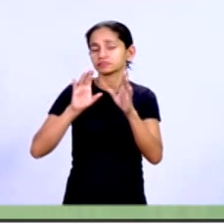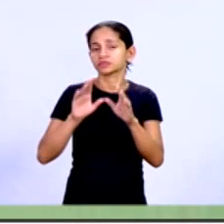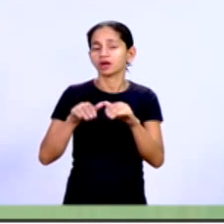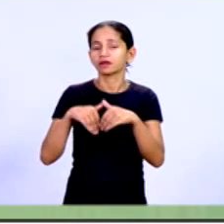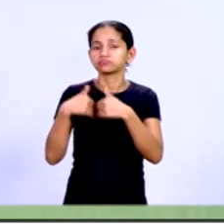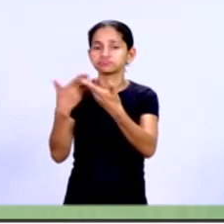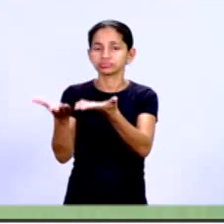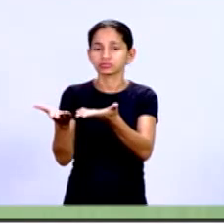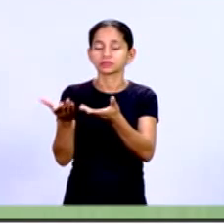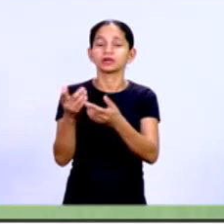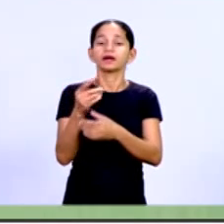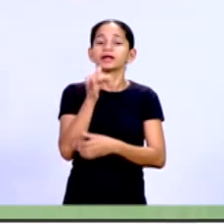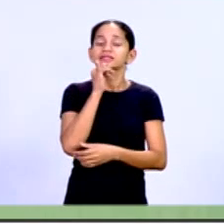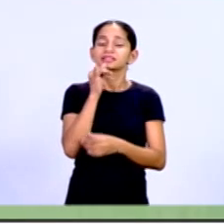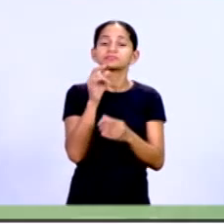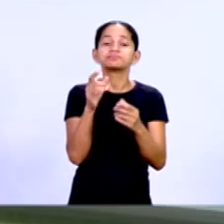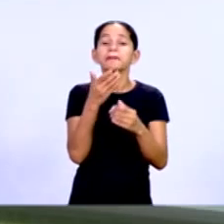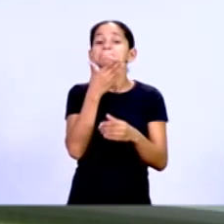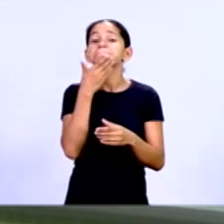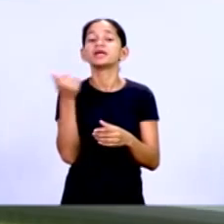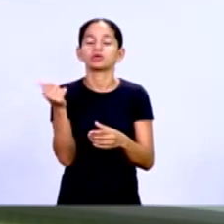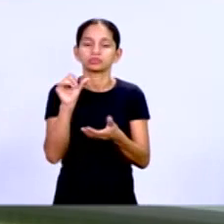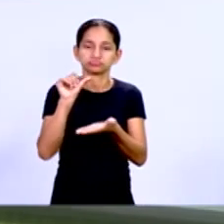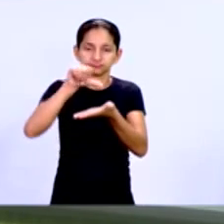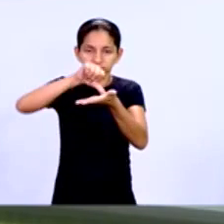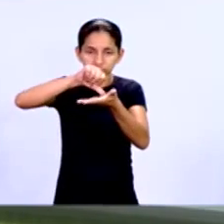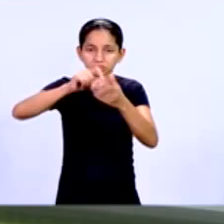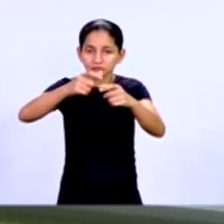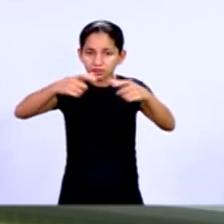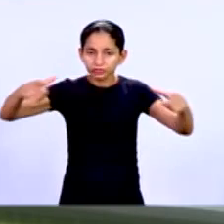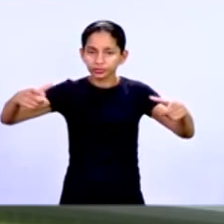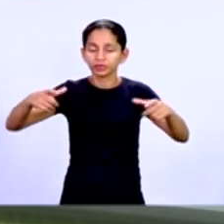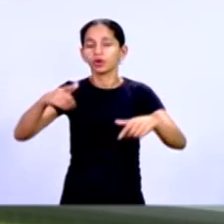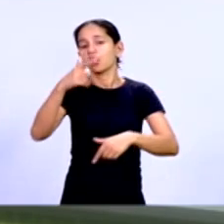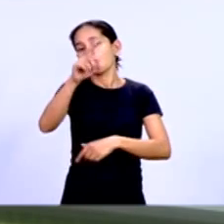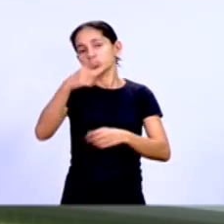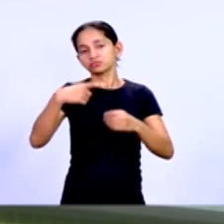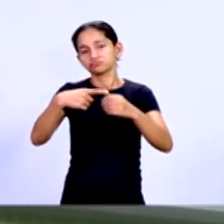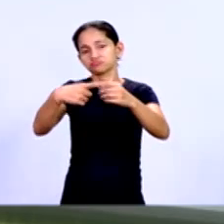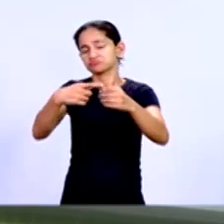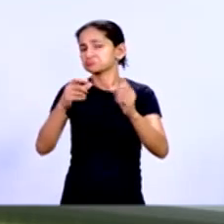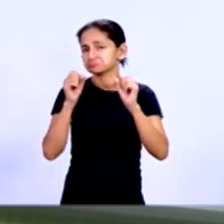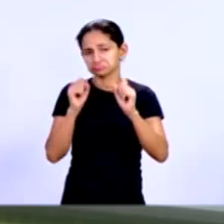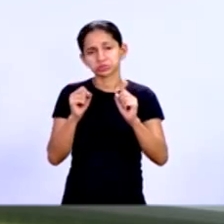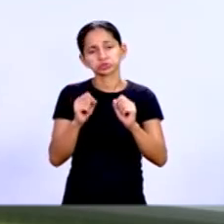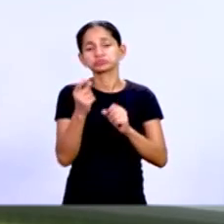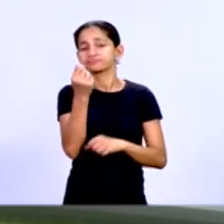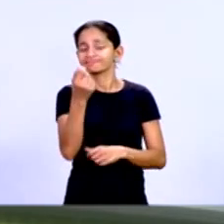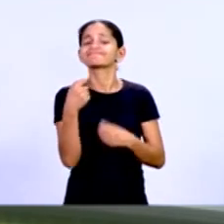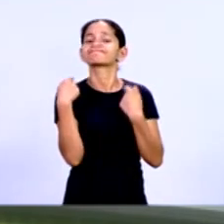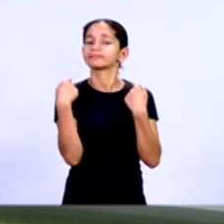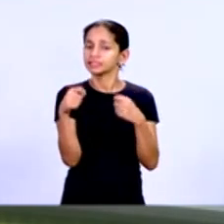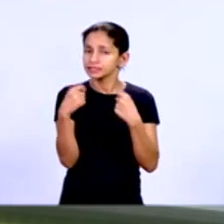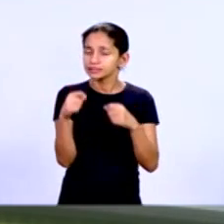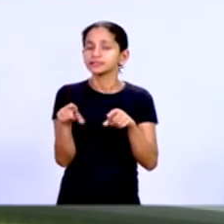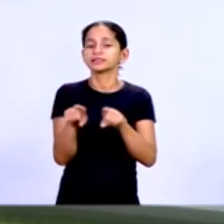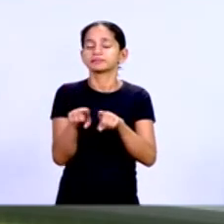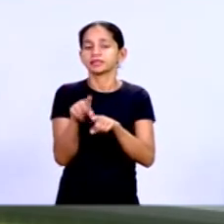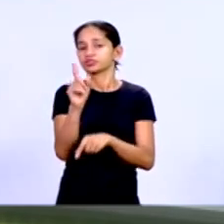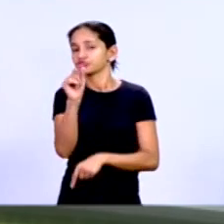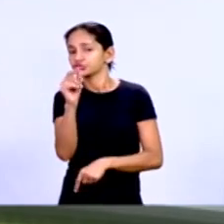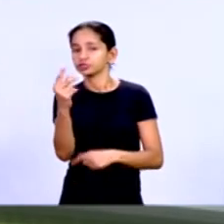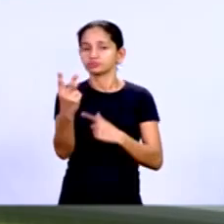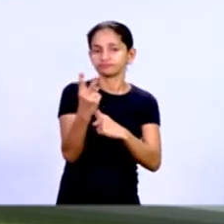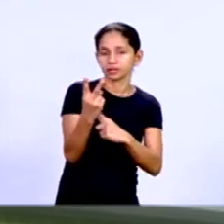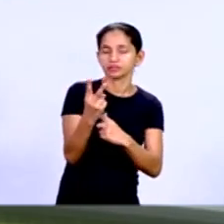ações no mercado para investimento. Então ela vai expandir os negócios dela e precisa de capital. E ela vai resgatar e pegar esse